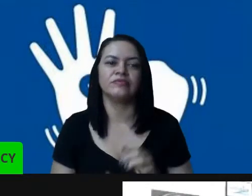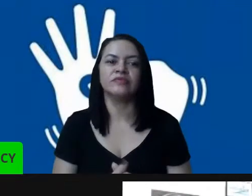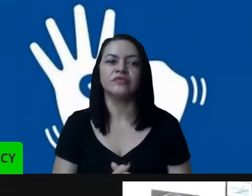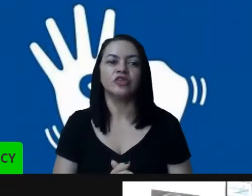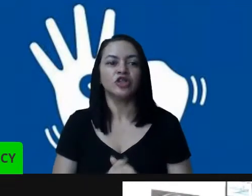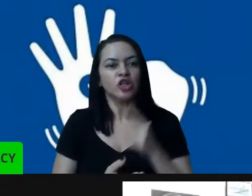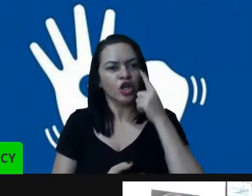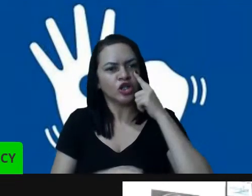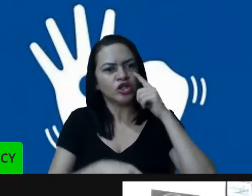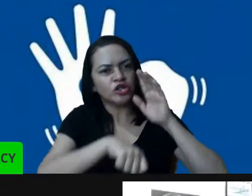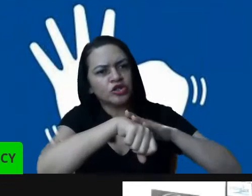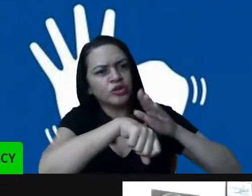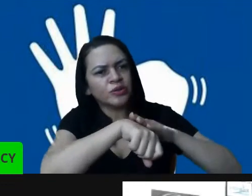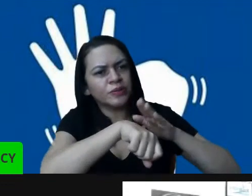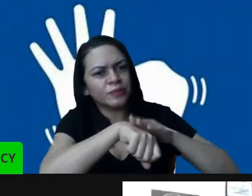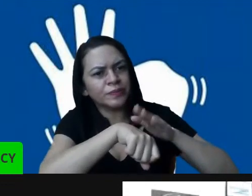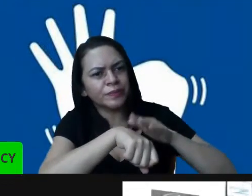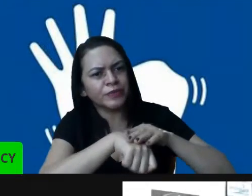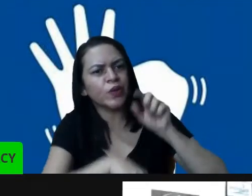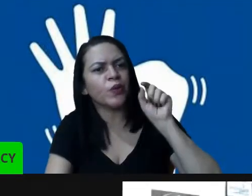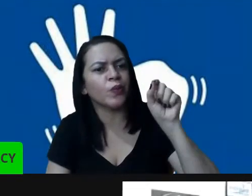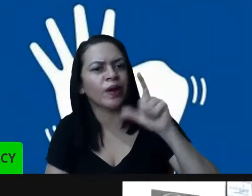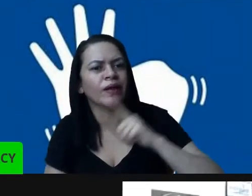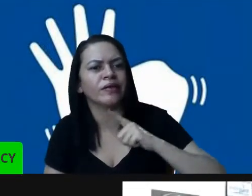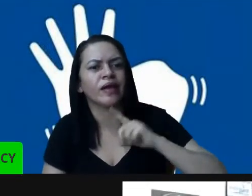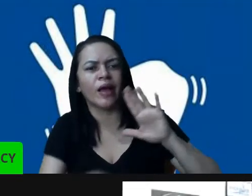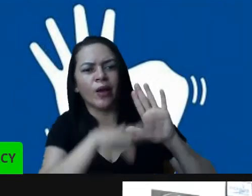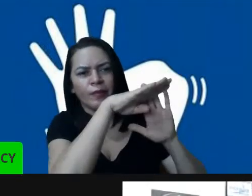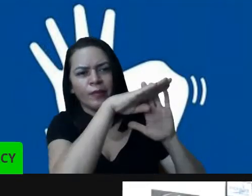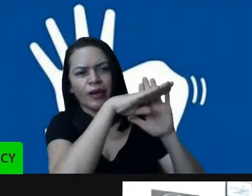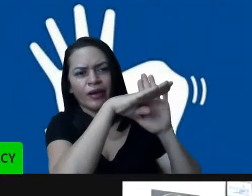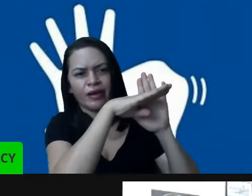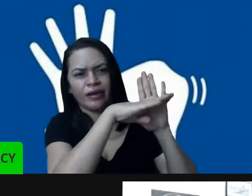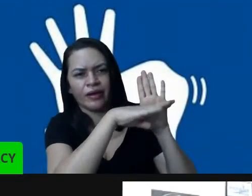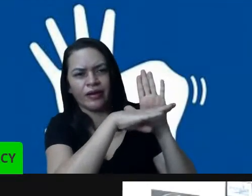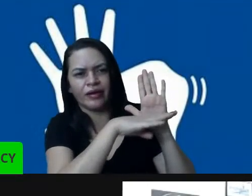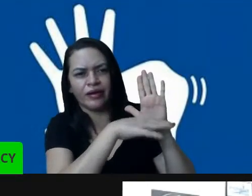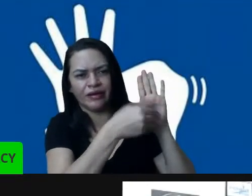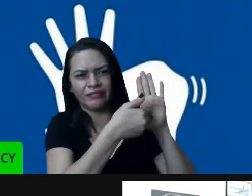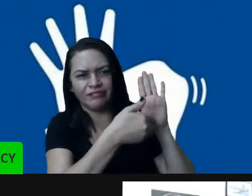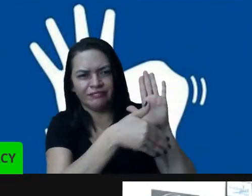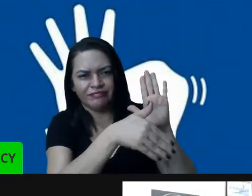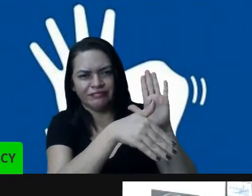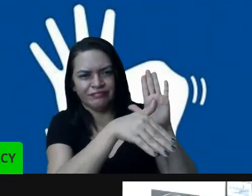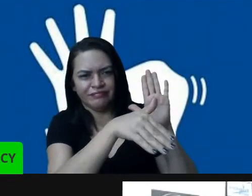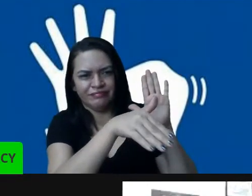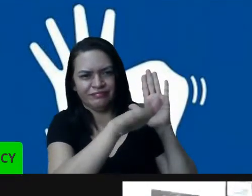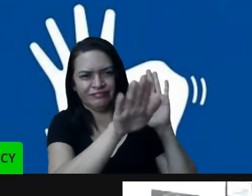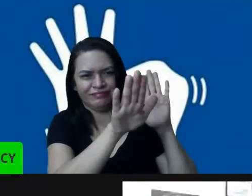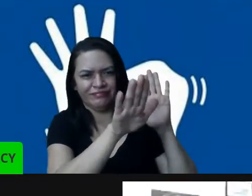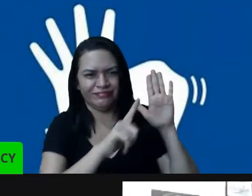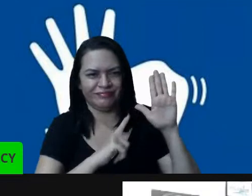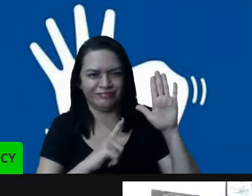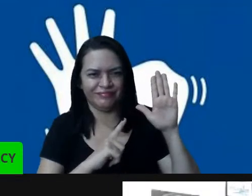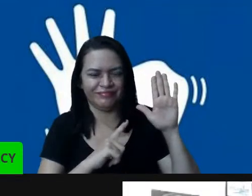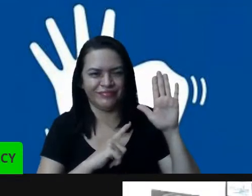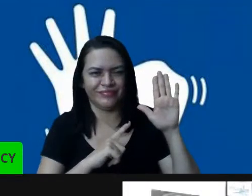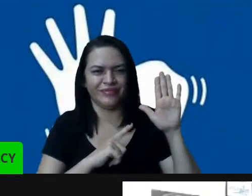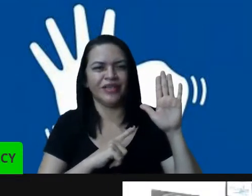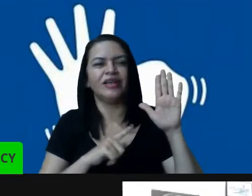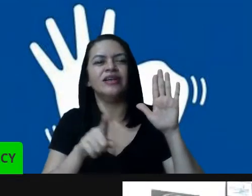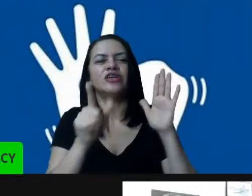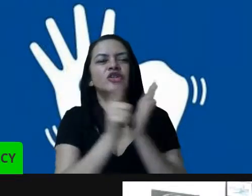Tem uma campanha que está veiculando agora, no intervalo do